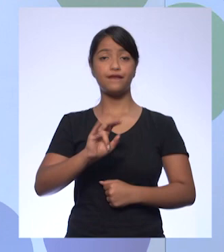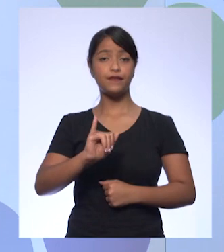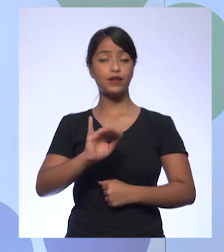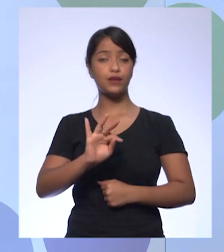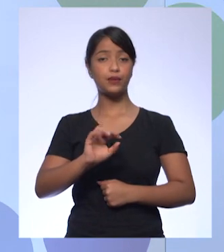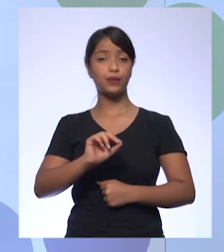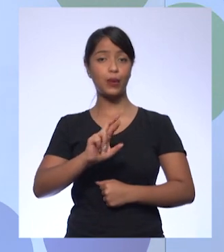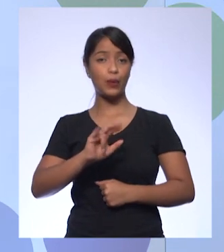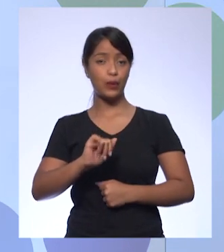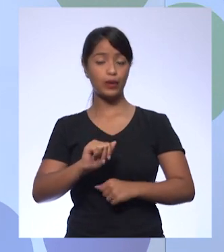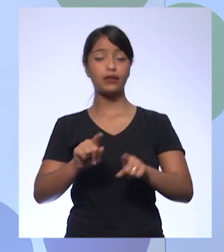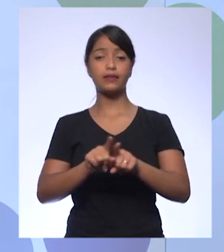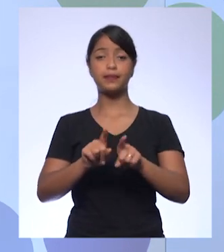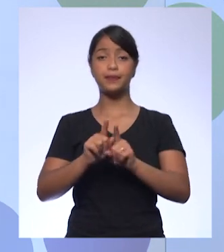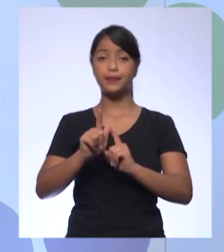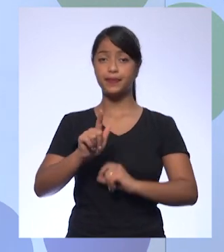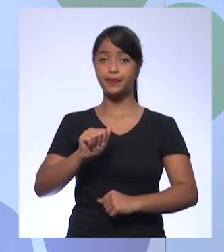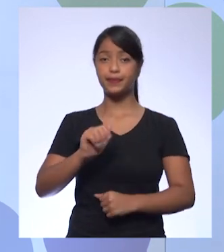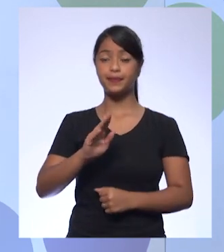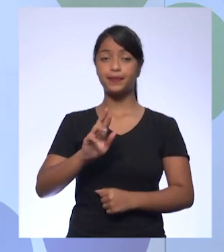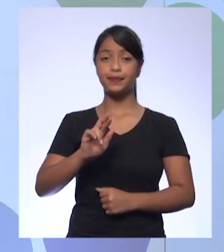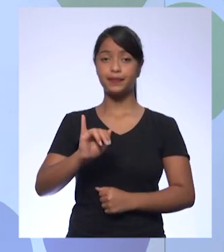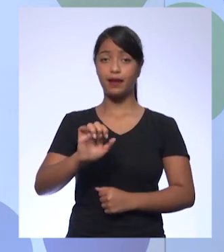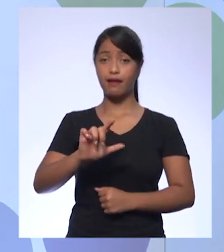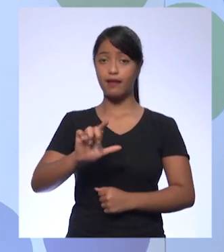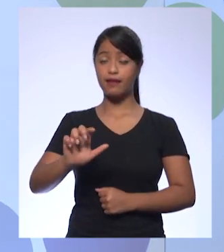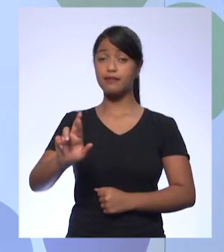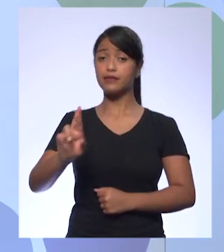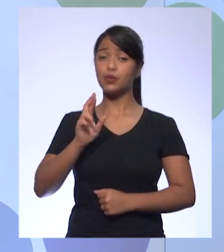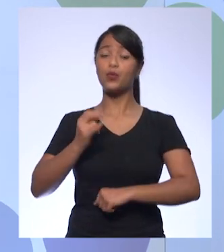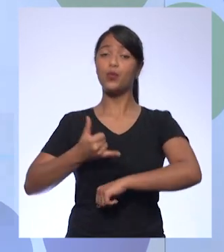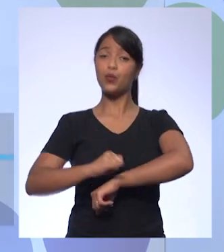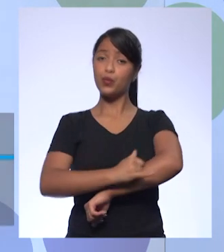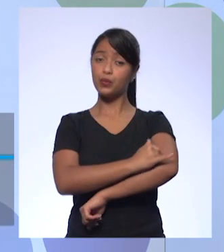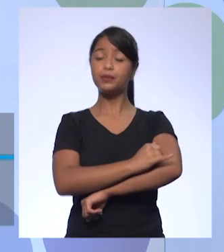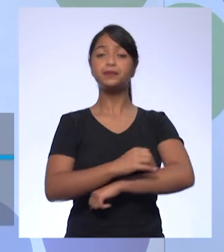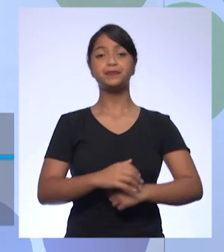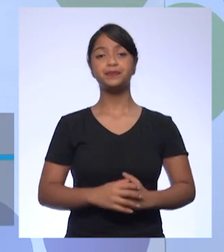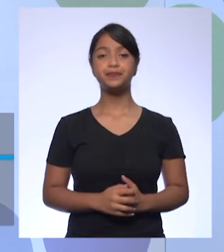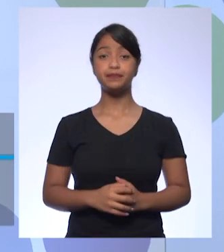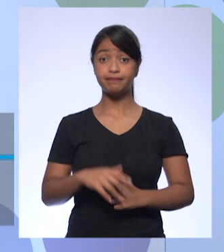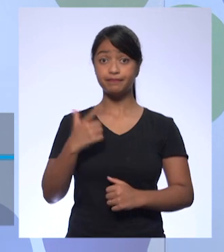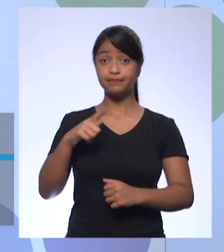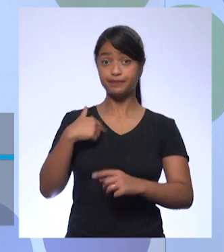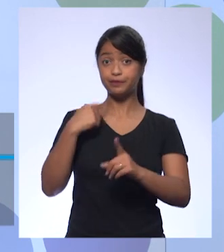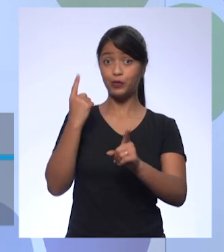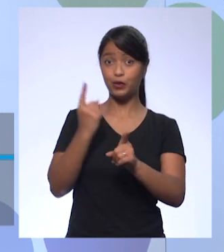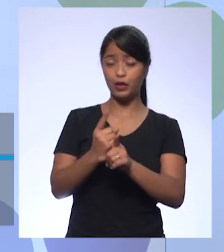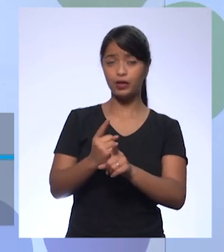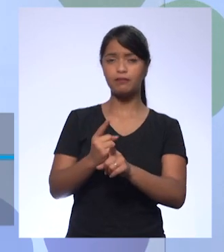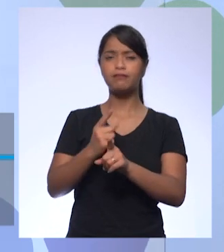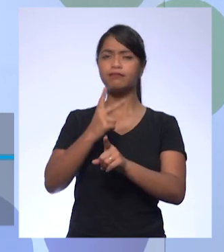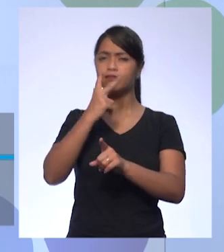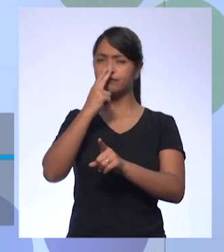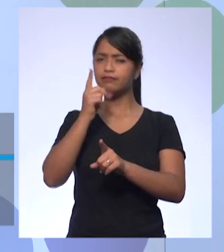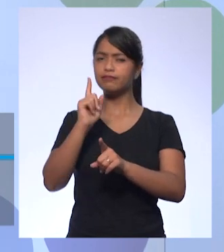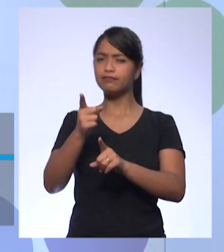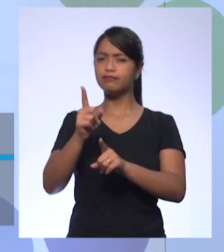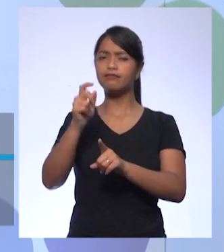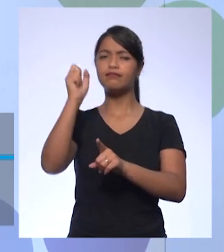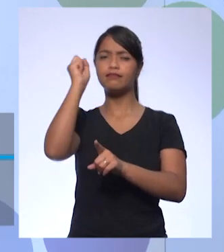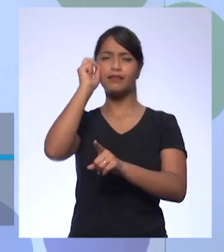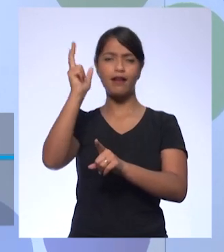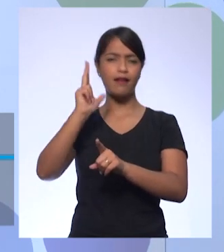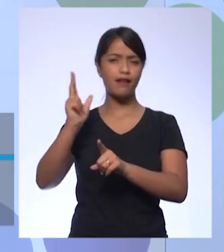gordura. Achei uma coisa bacana aqui que deve estar associado aí a um rapaz esperto que olha o que